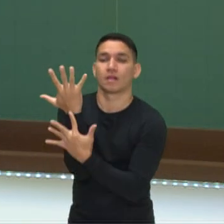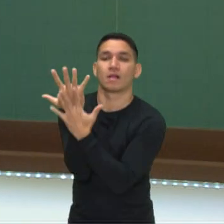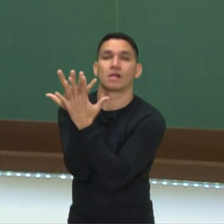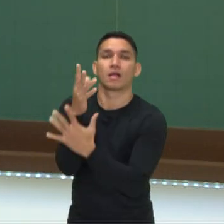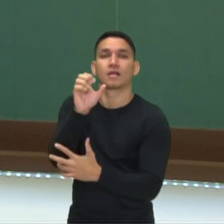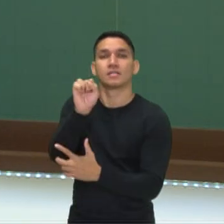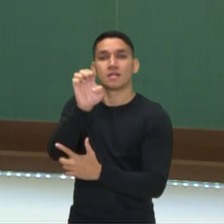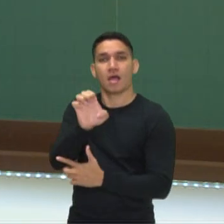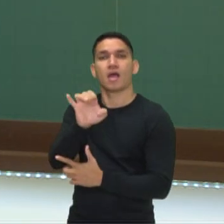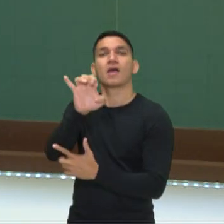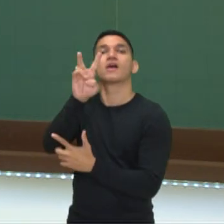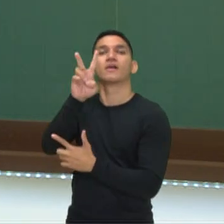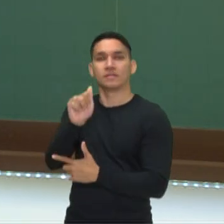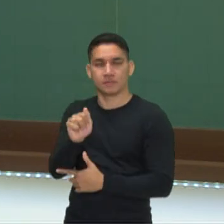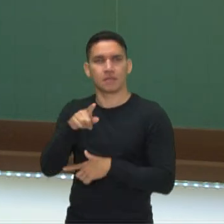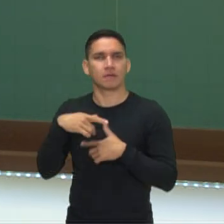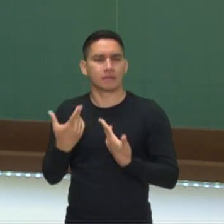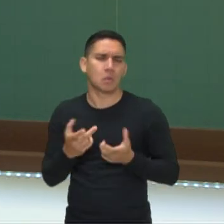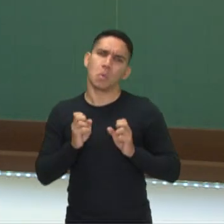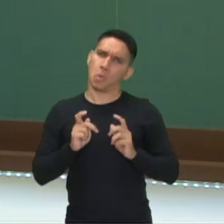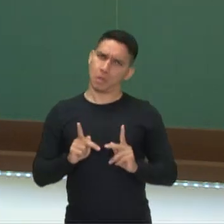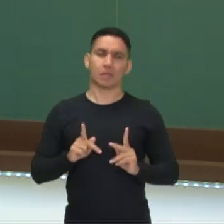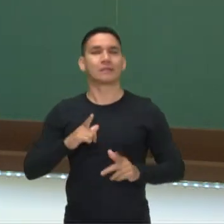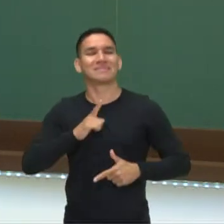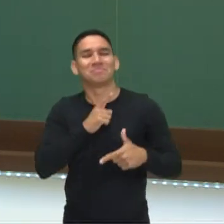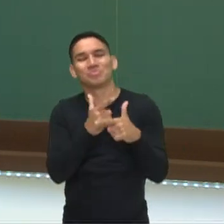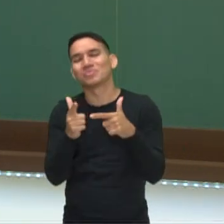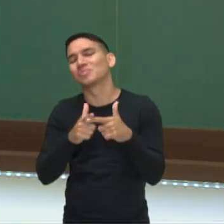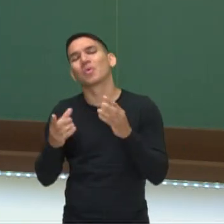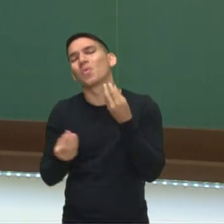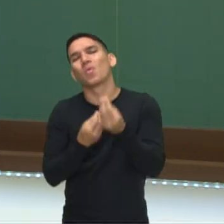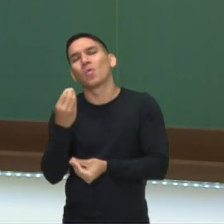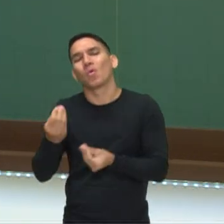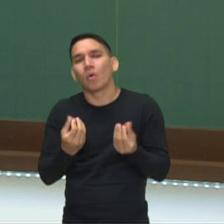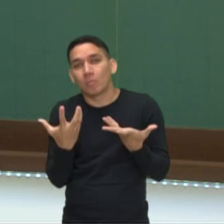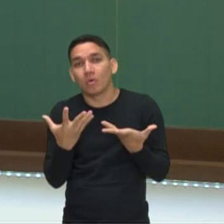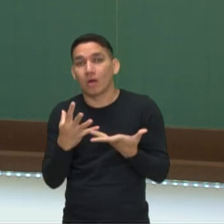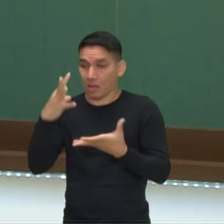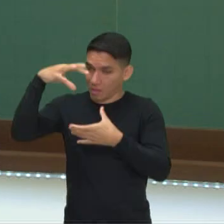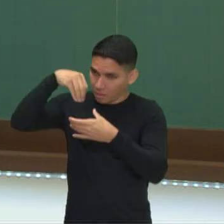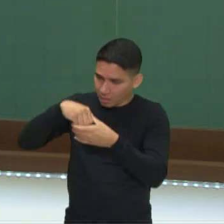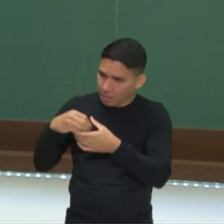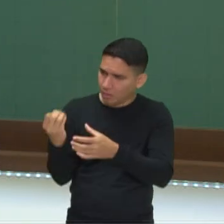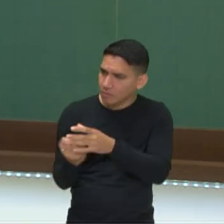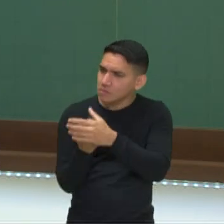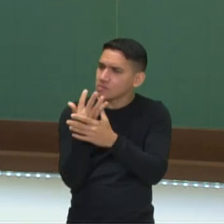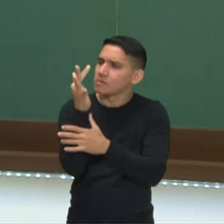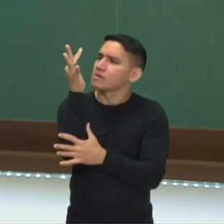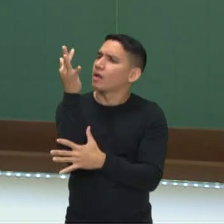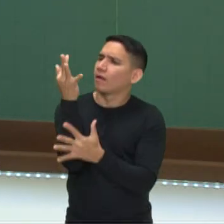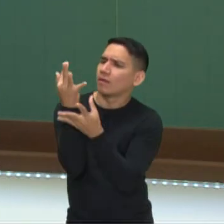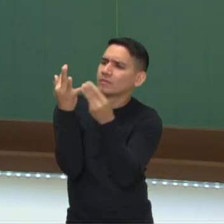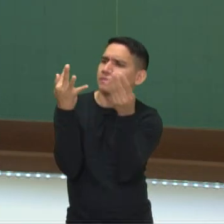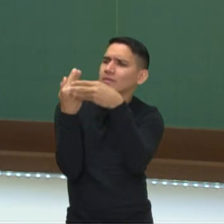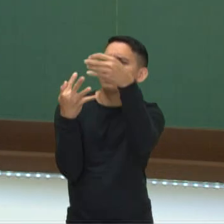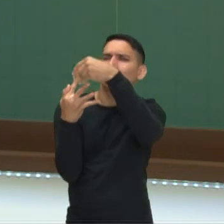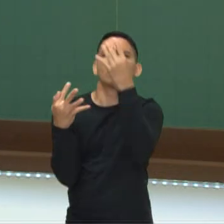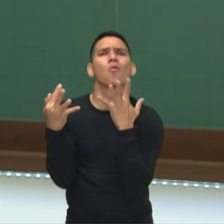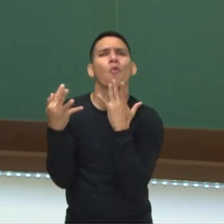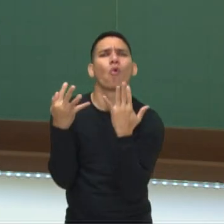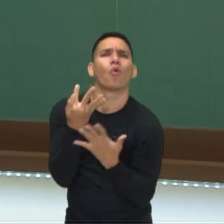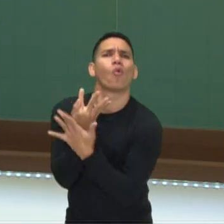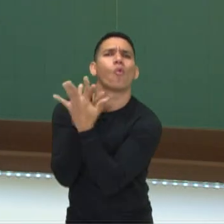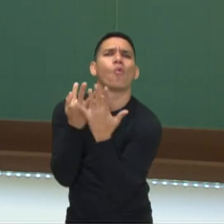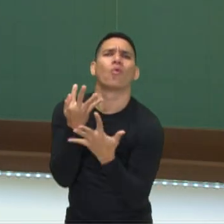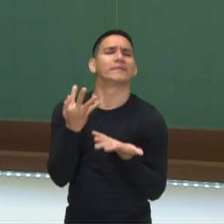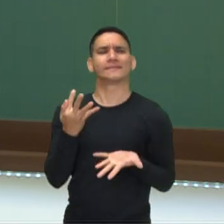Então, tudo bem, nós temos aí um grande problema em entender como será que aquelas pétalas ficaram coloridas daquela forma. O